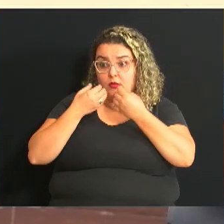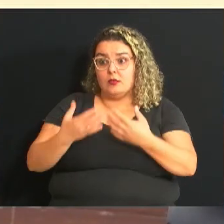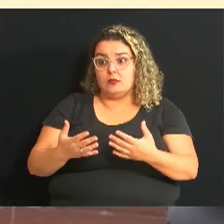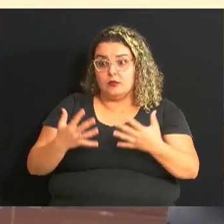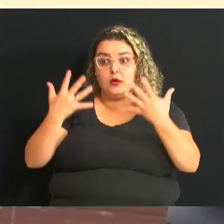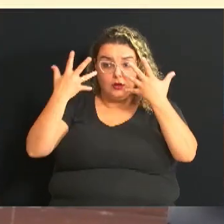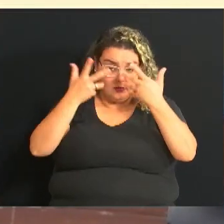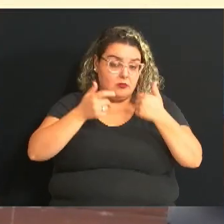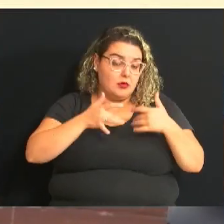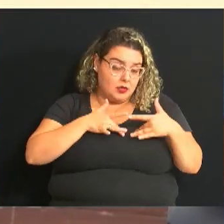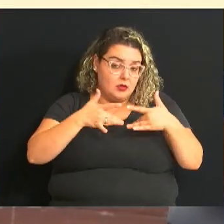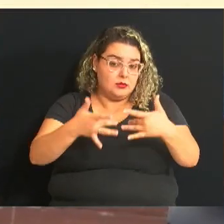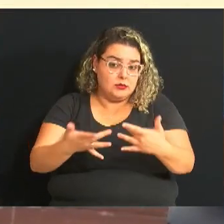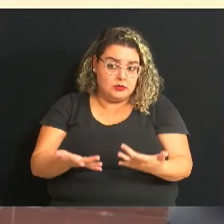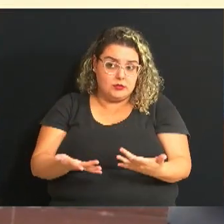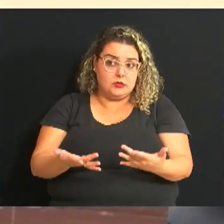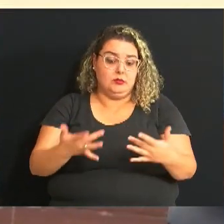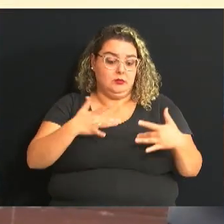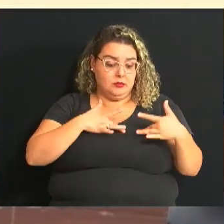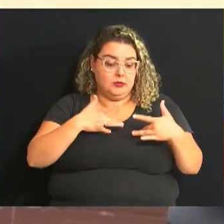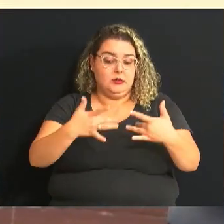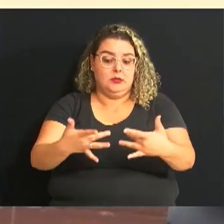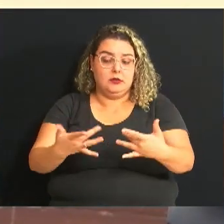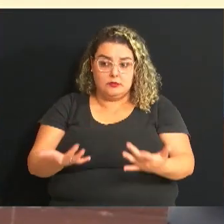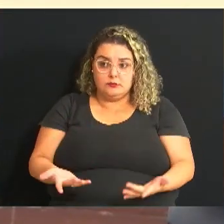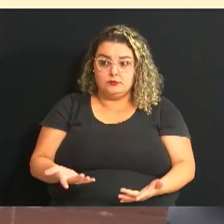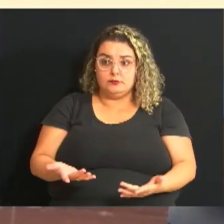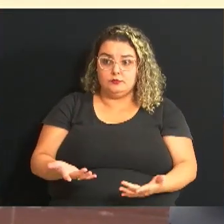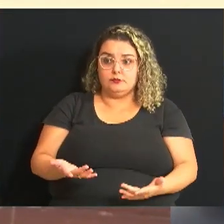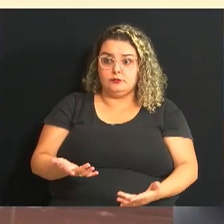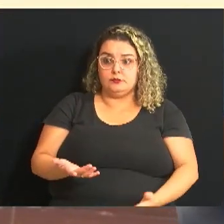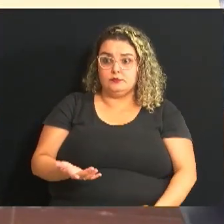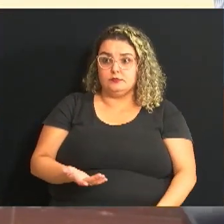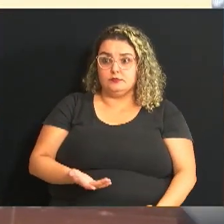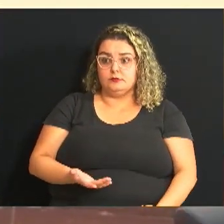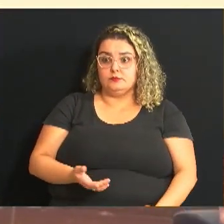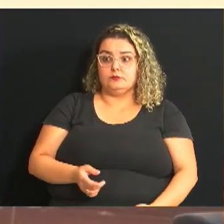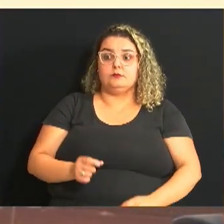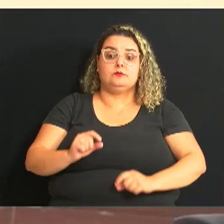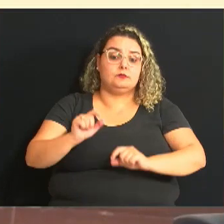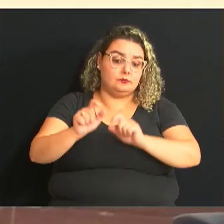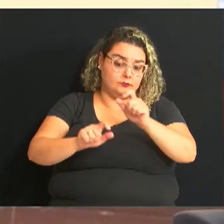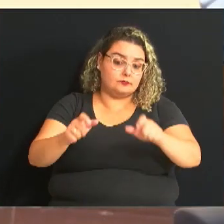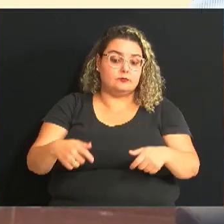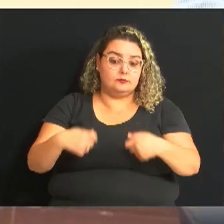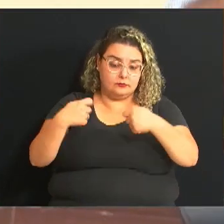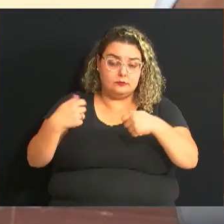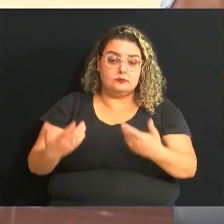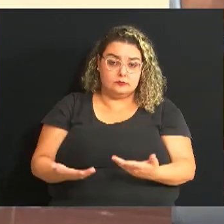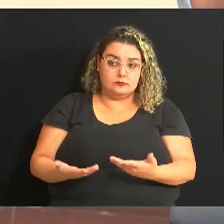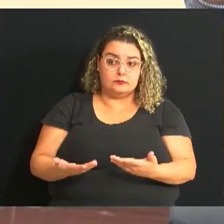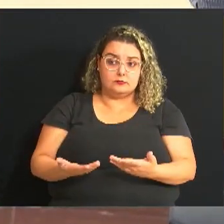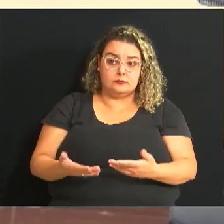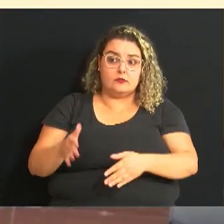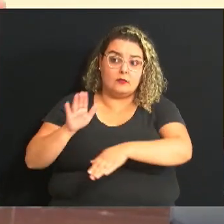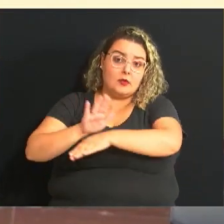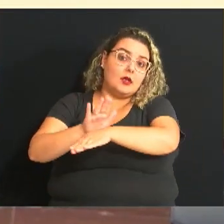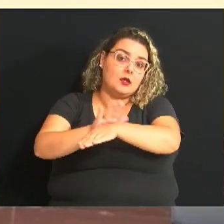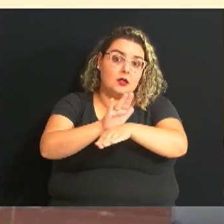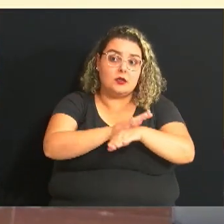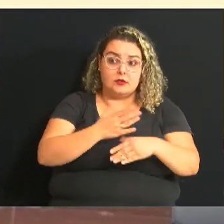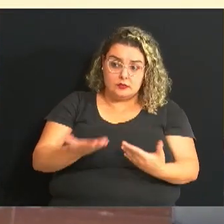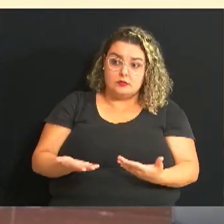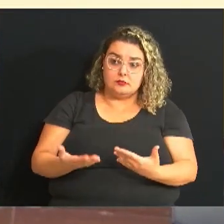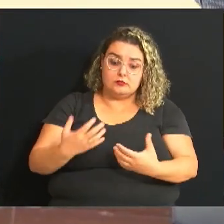é a questão da solidariedade, você olhar para aqueles que mais precisam, né? E ser